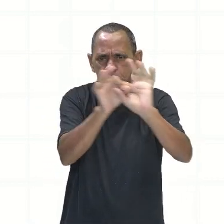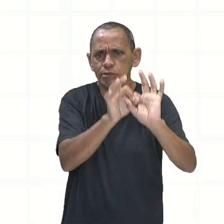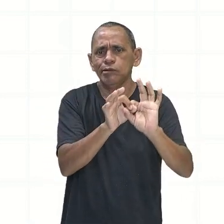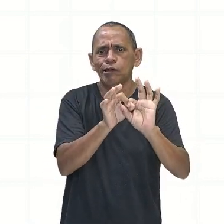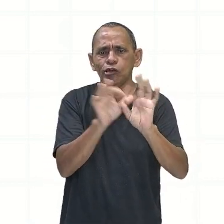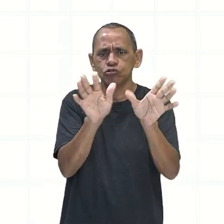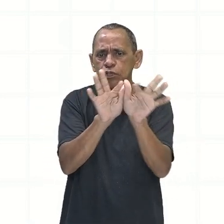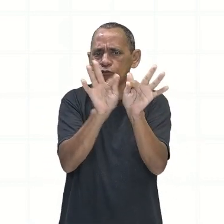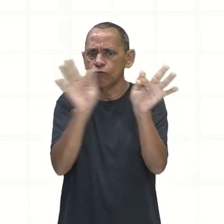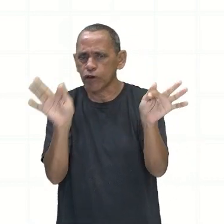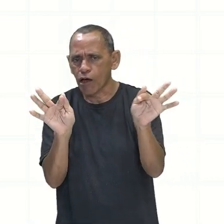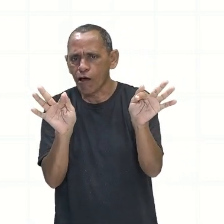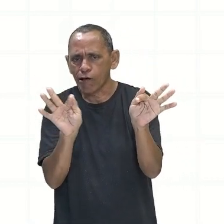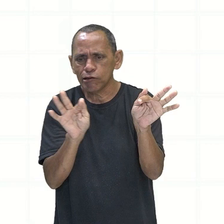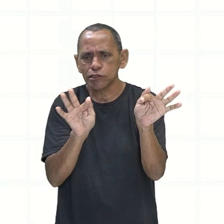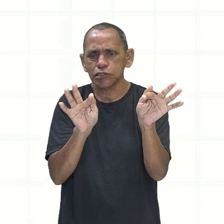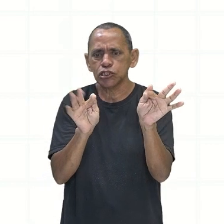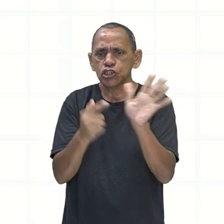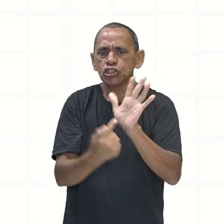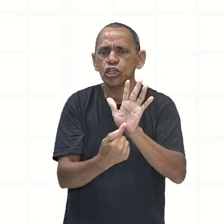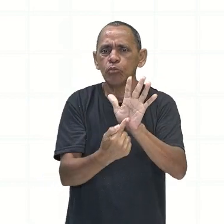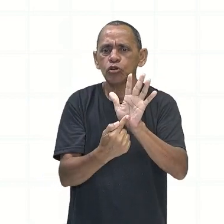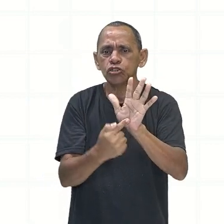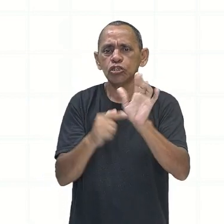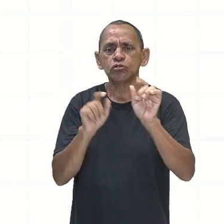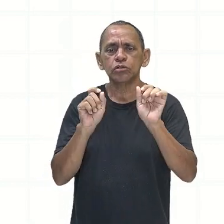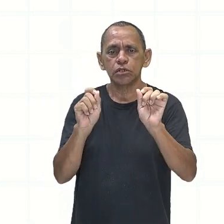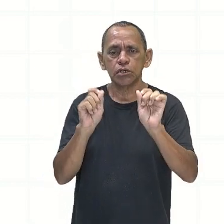essa fera é um animal, né?